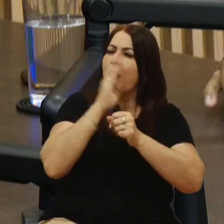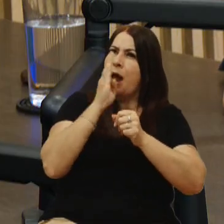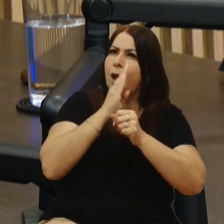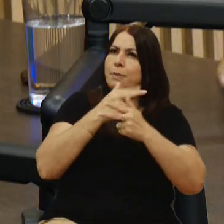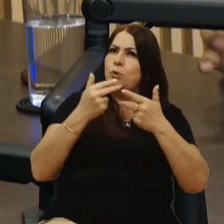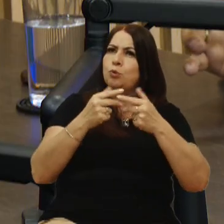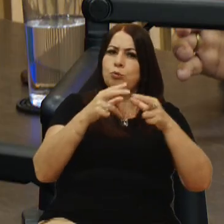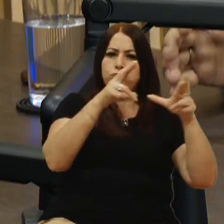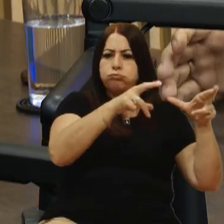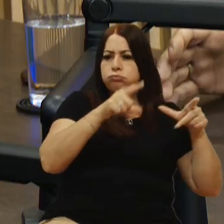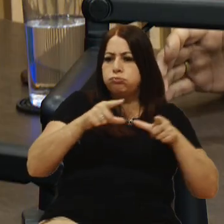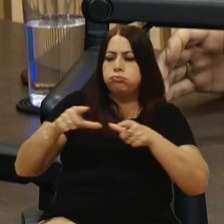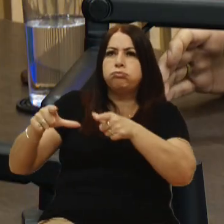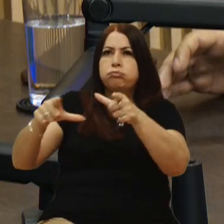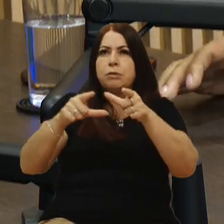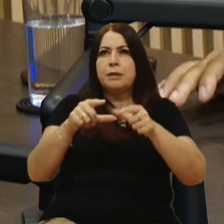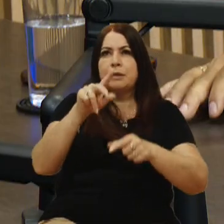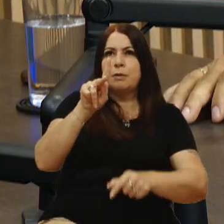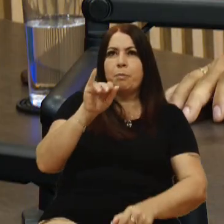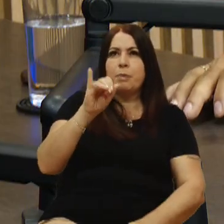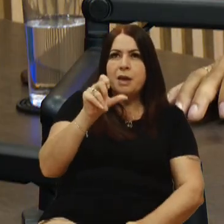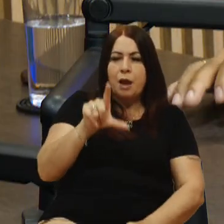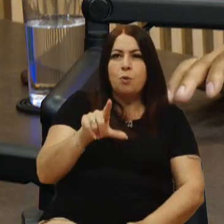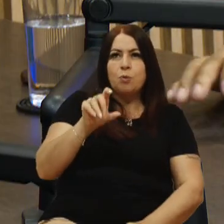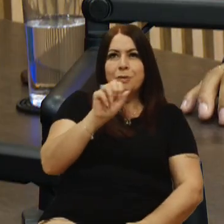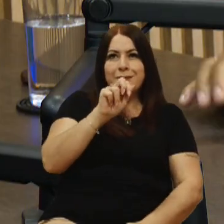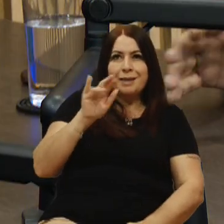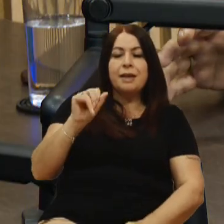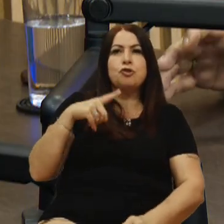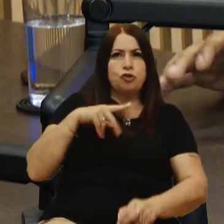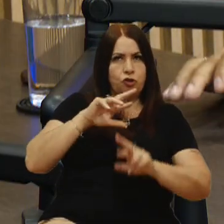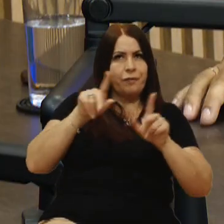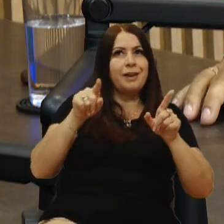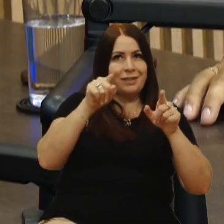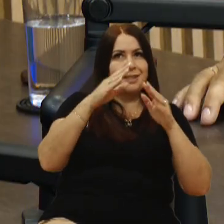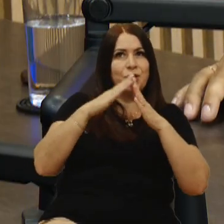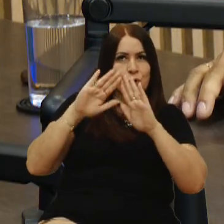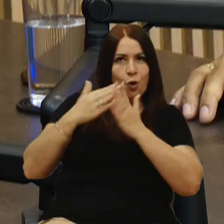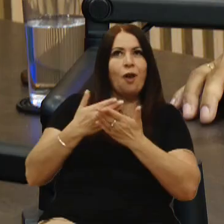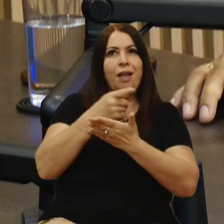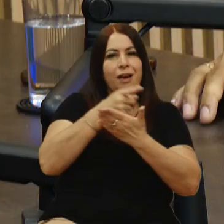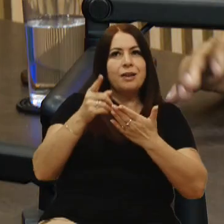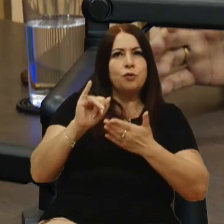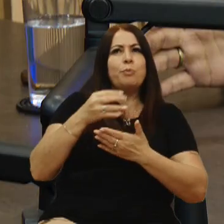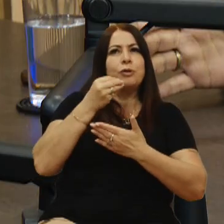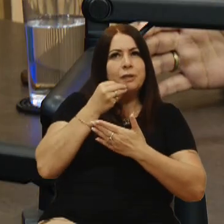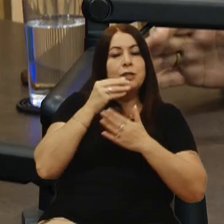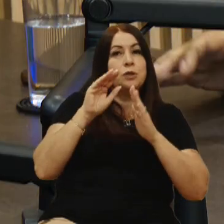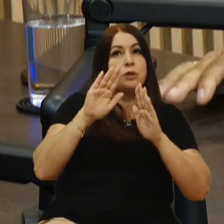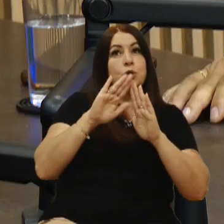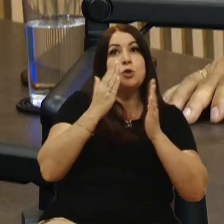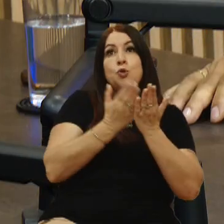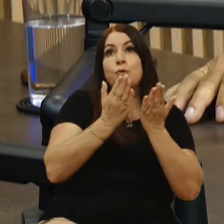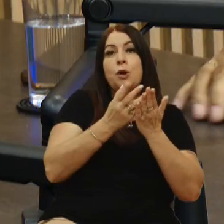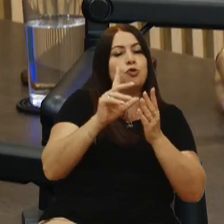os distritos. Então, lá no Pinhal da Serra, onde eu nasci e me criei, tinha várias. Então, eu tive a oportunidade de estudar em uma que hoje já não existe mais, né.